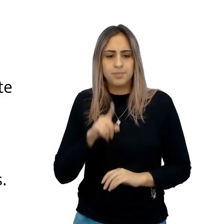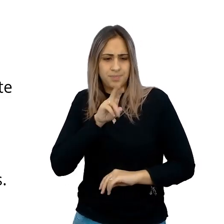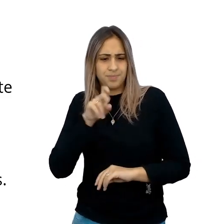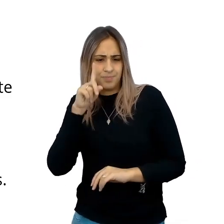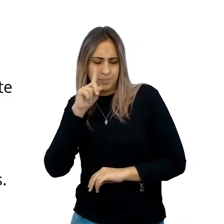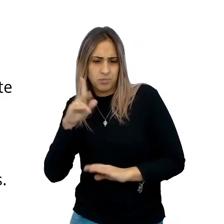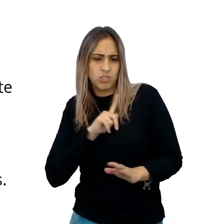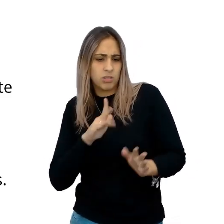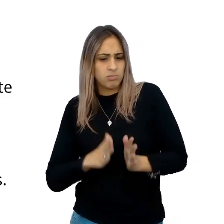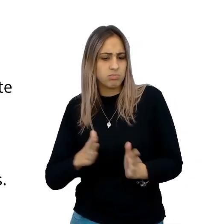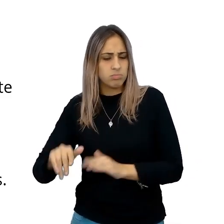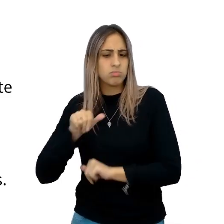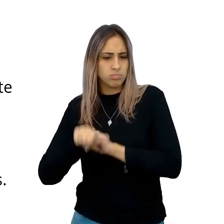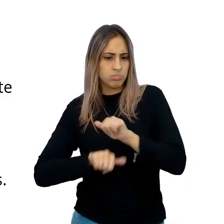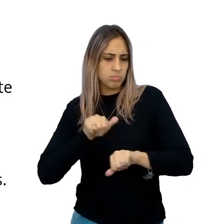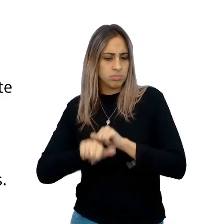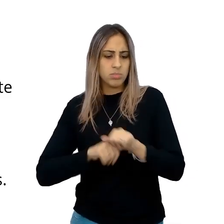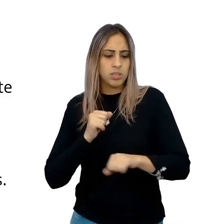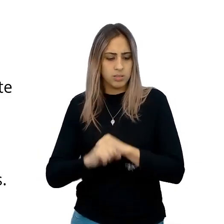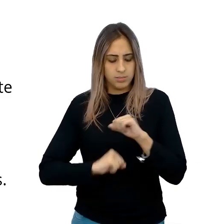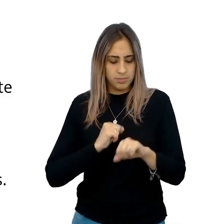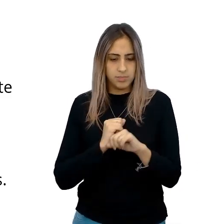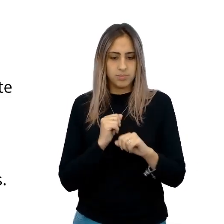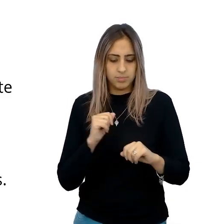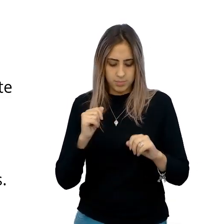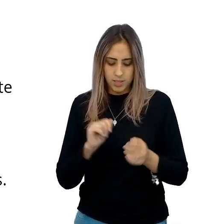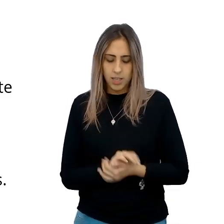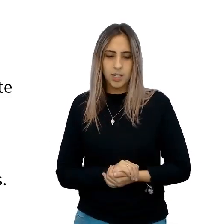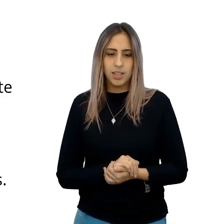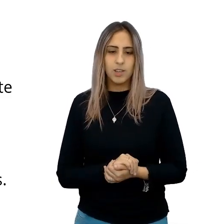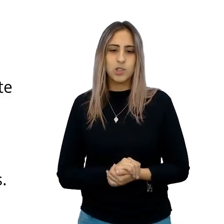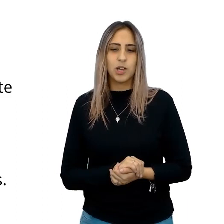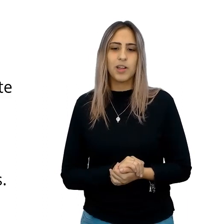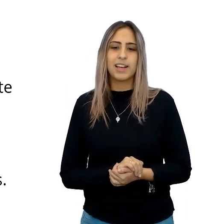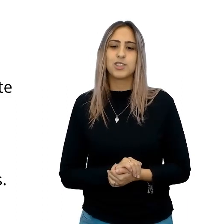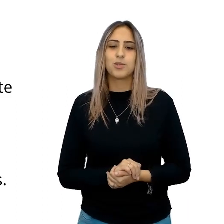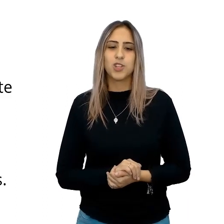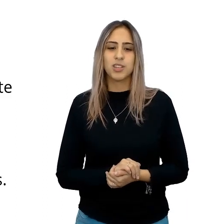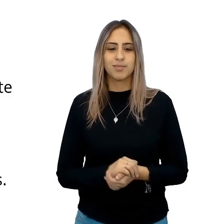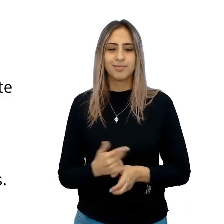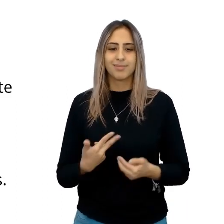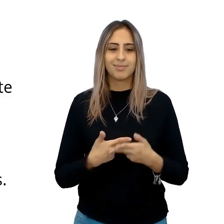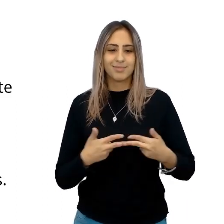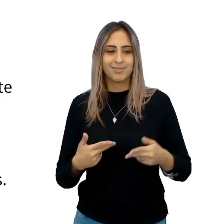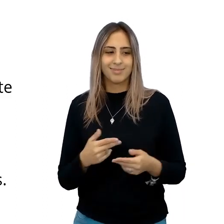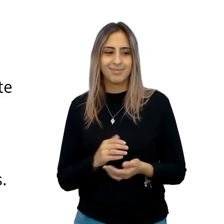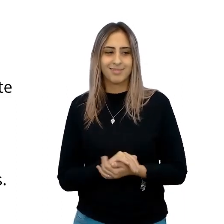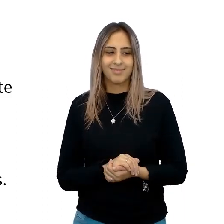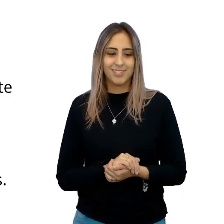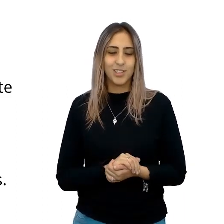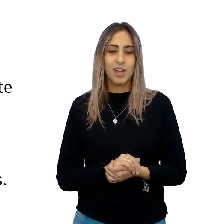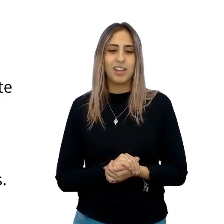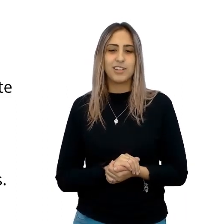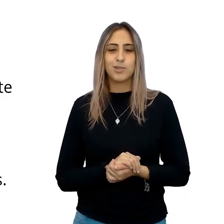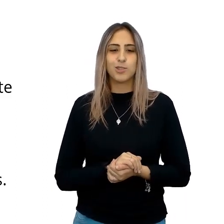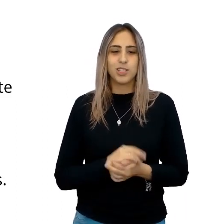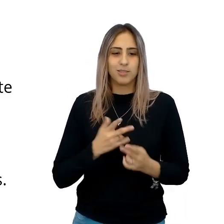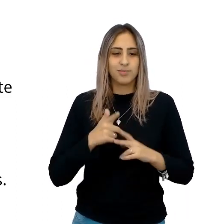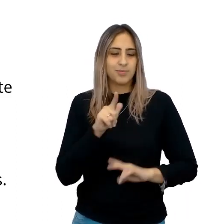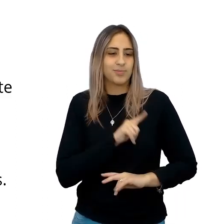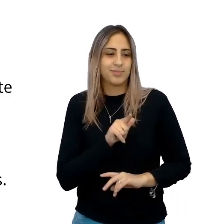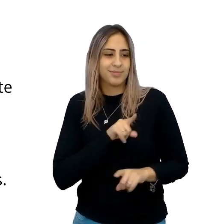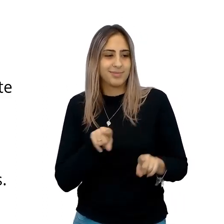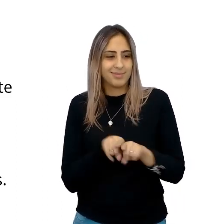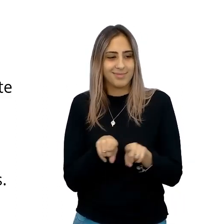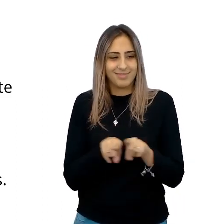de etapa, né? E 15 dias a de ano e série, e na sequência fica uma atrás da outra semanalmente. Temos, assim, para